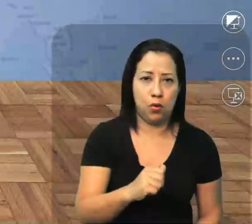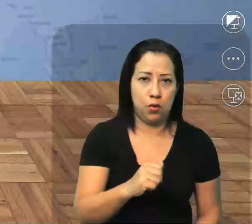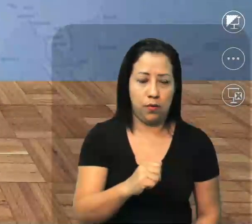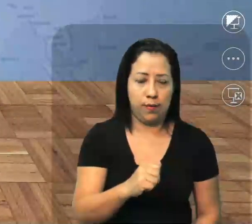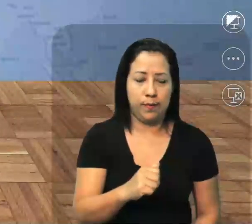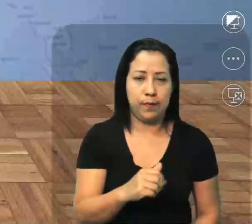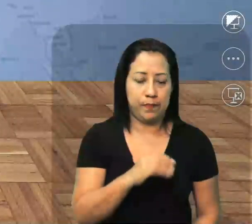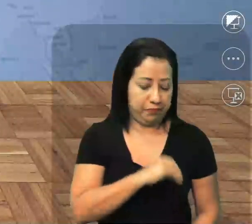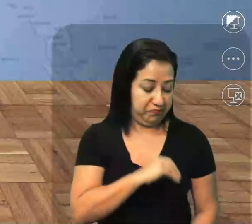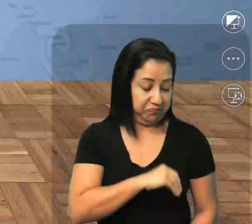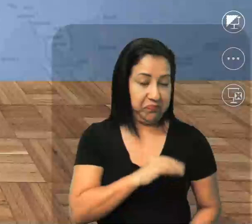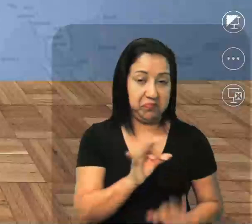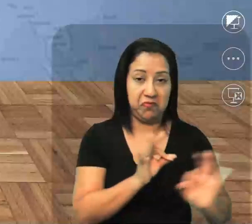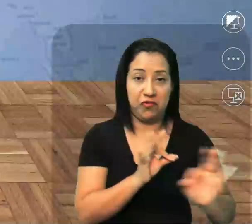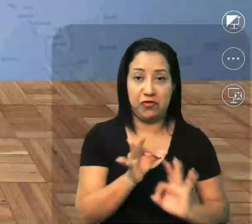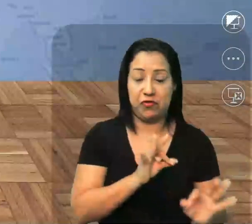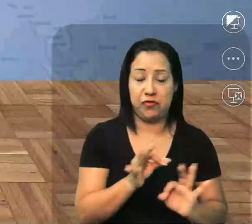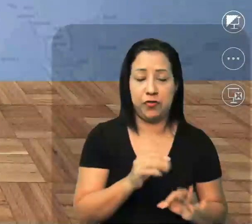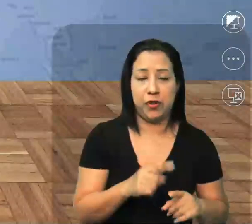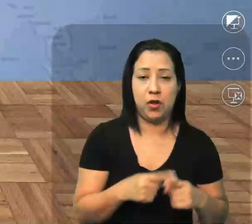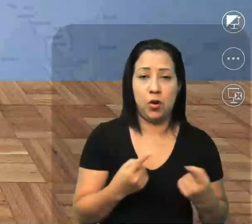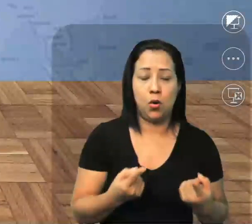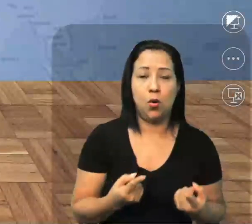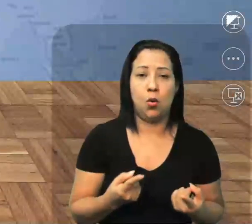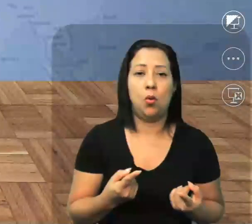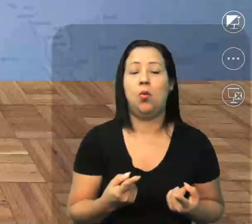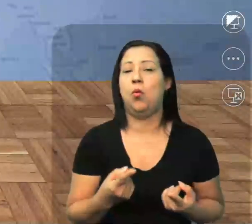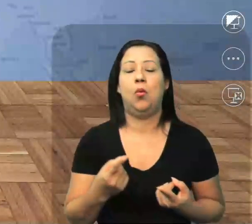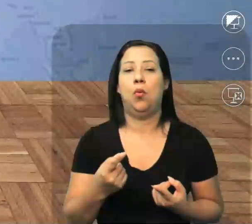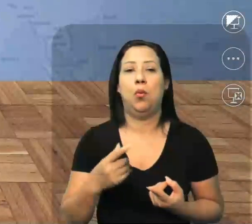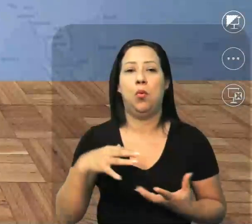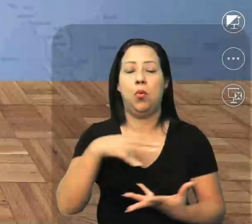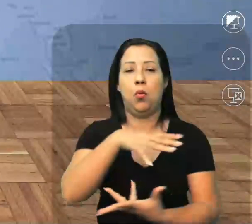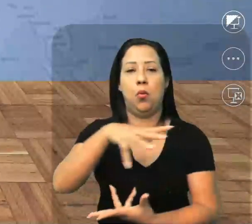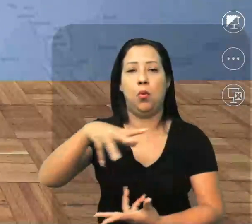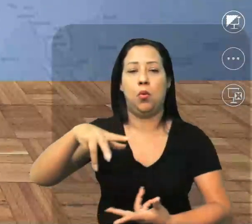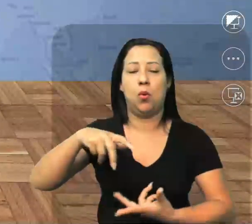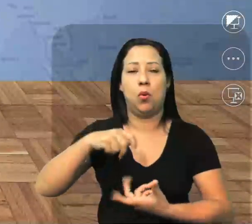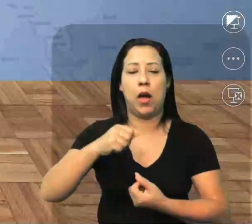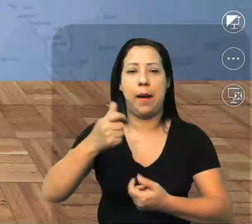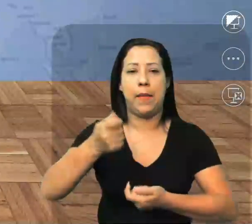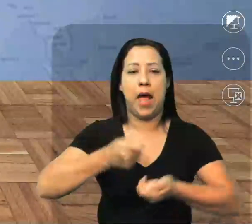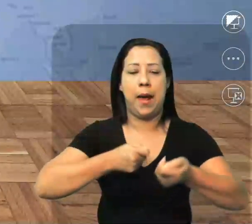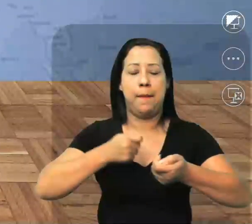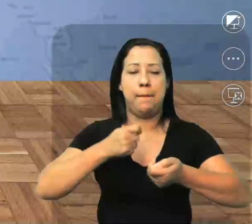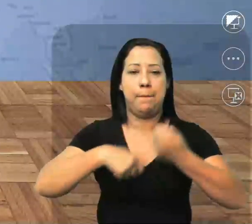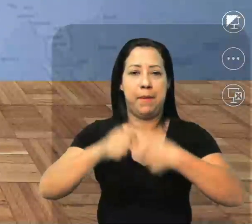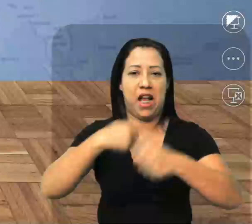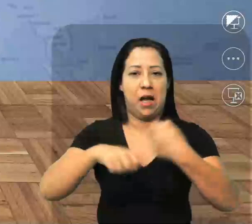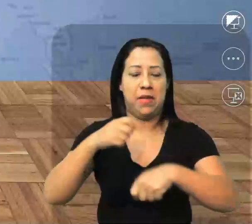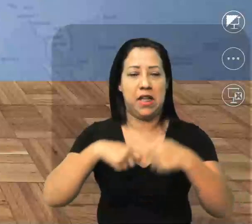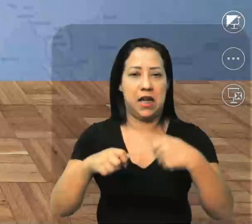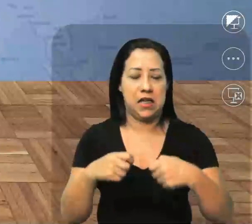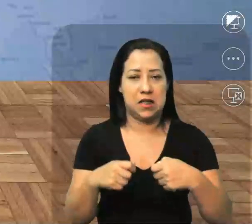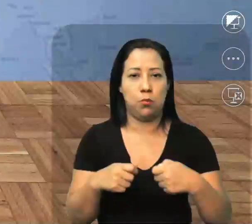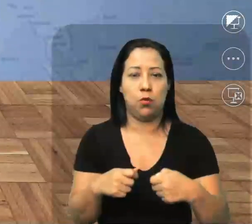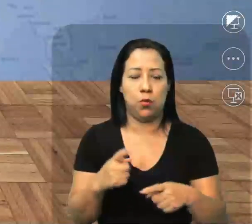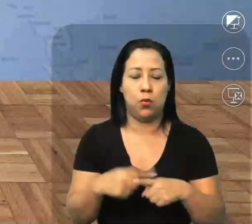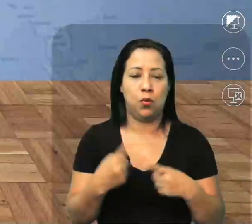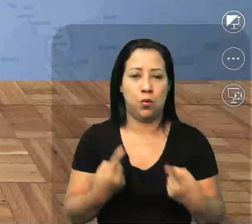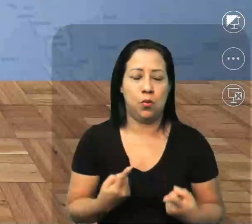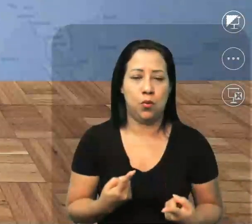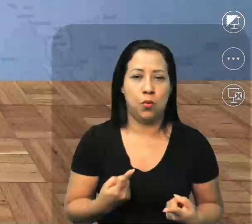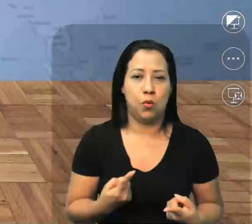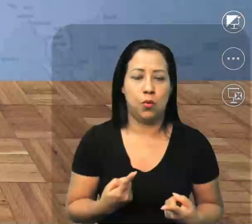Brasil. O capitalismo, ele gera um mundo desigual e combinado. Claro,